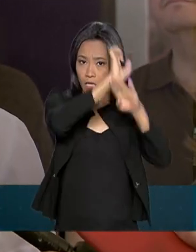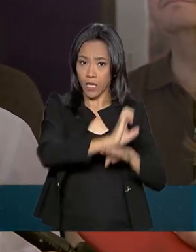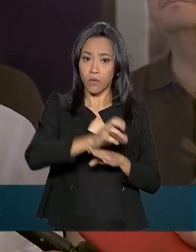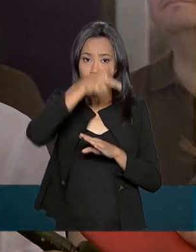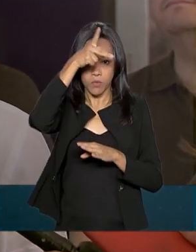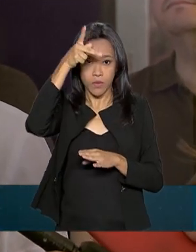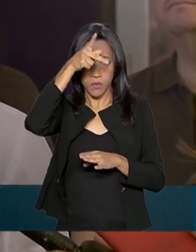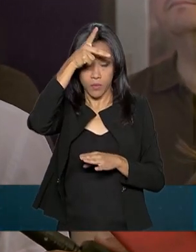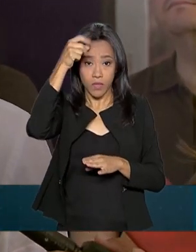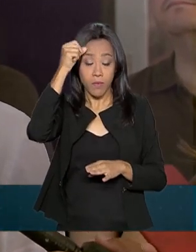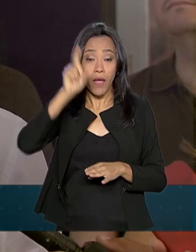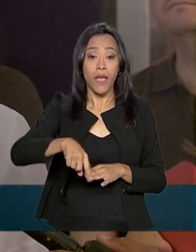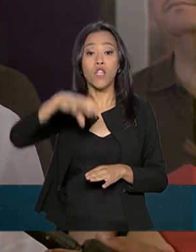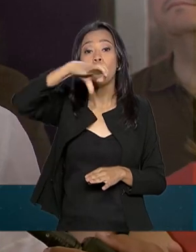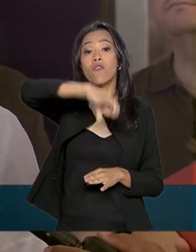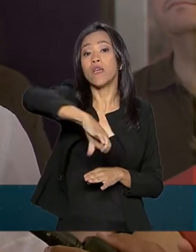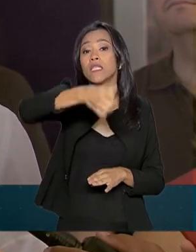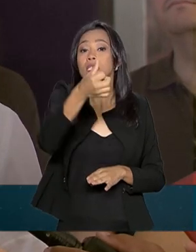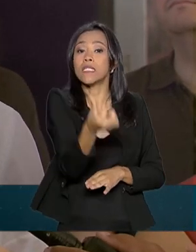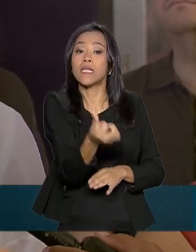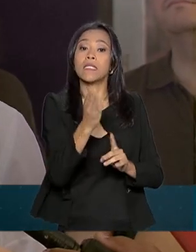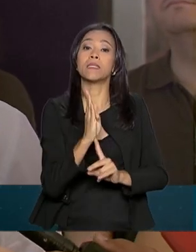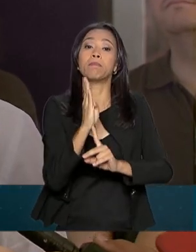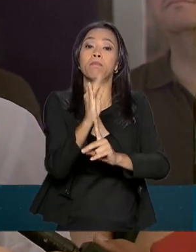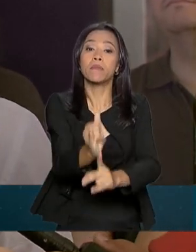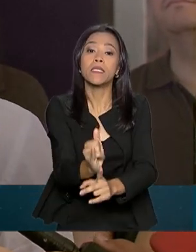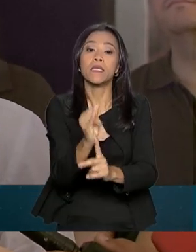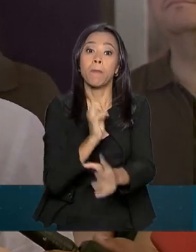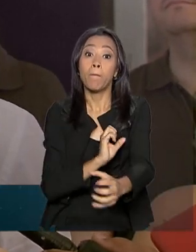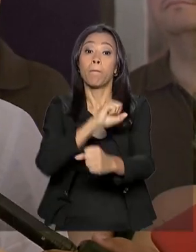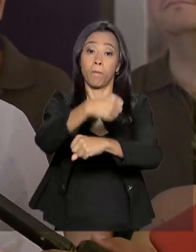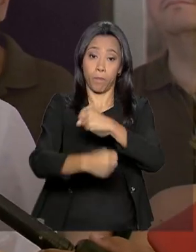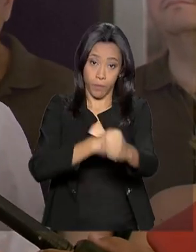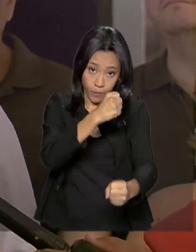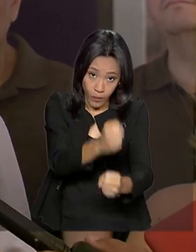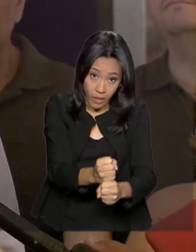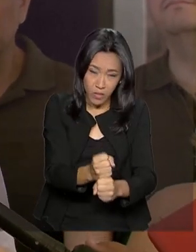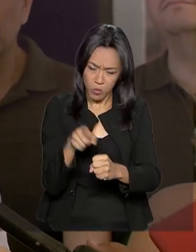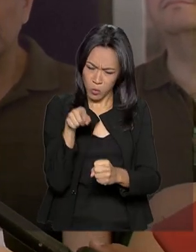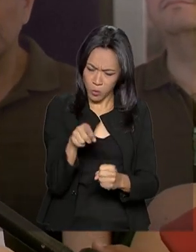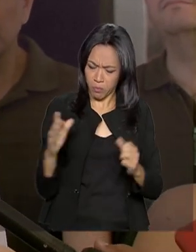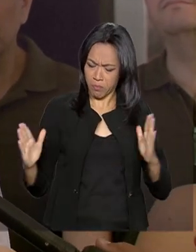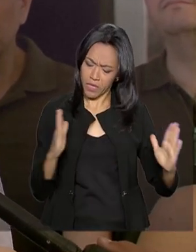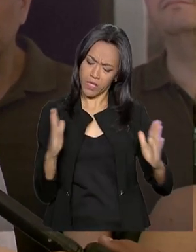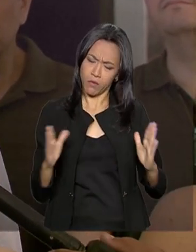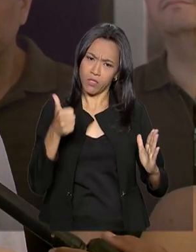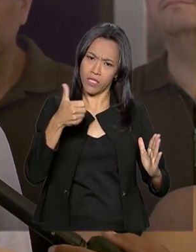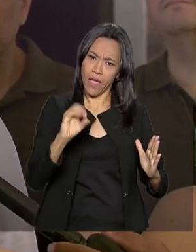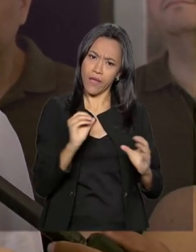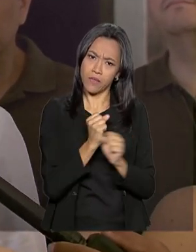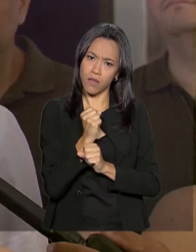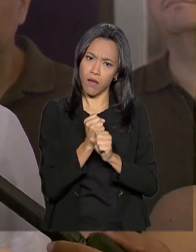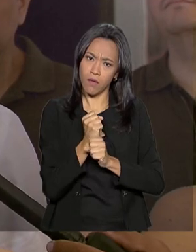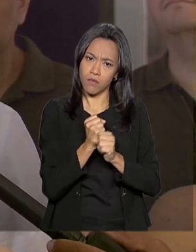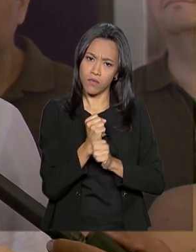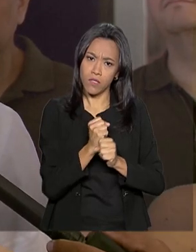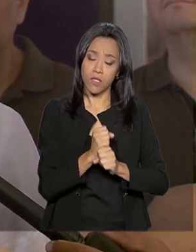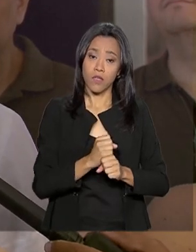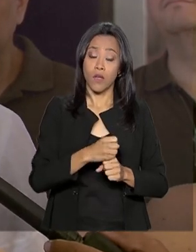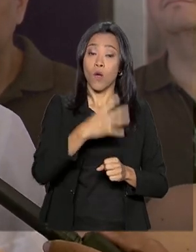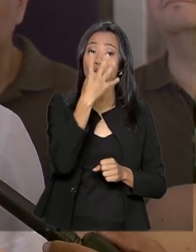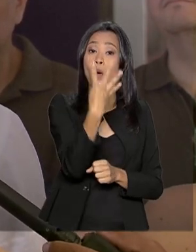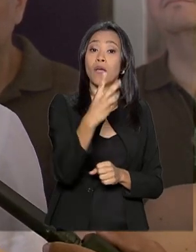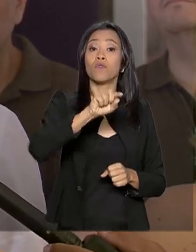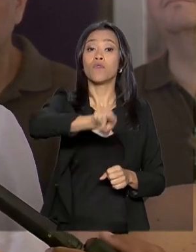96 bilhões por ano. Se nós projetarmos isso por 10 anos, são quase 1,2